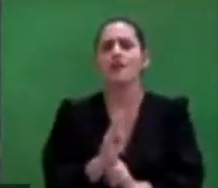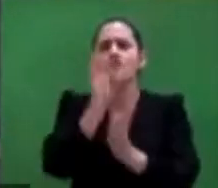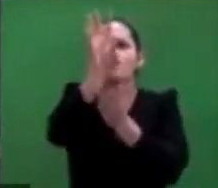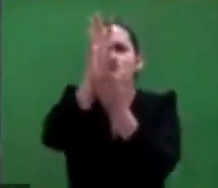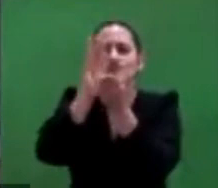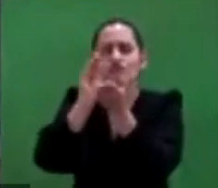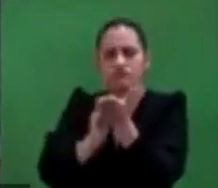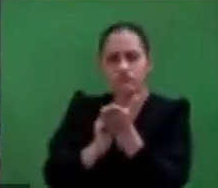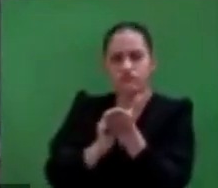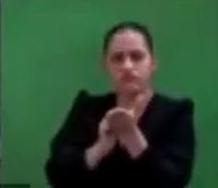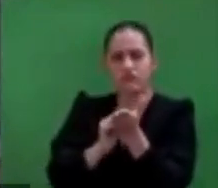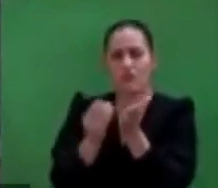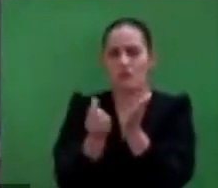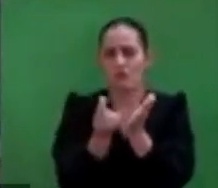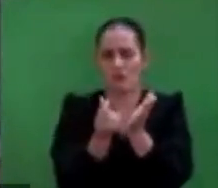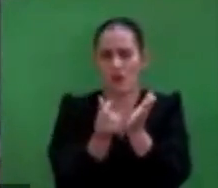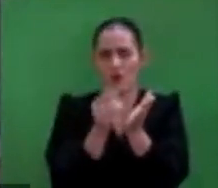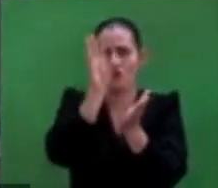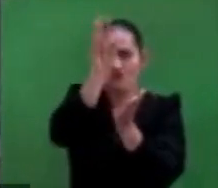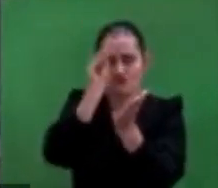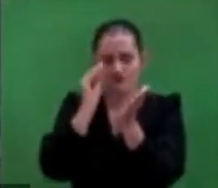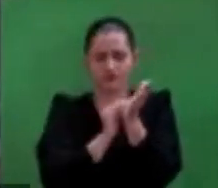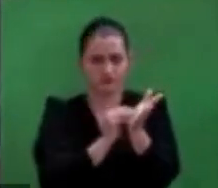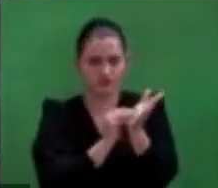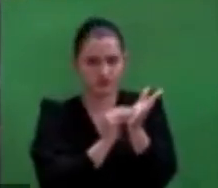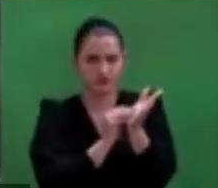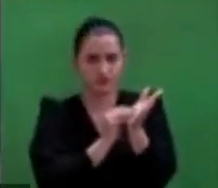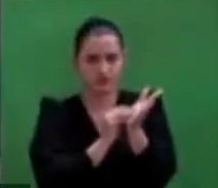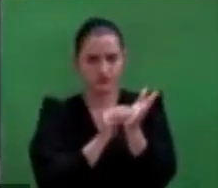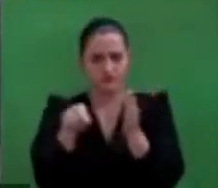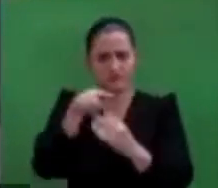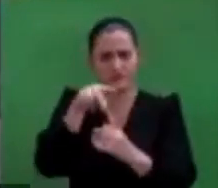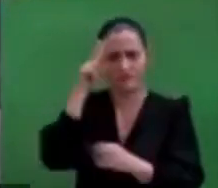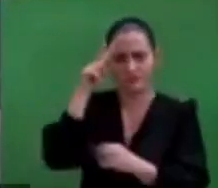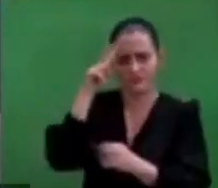dos registros de preço. Você lembra da Murano?